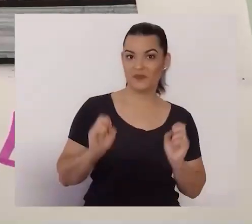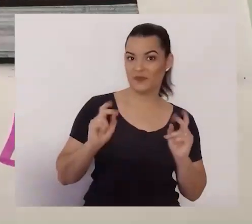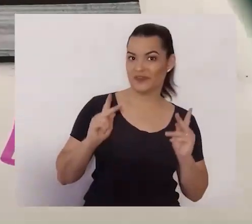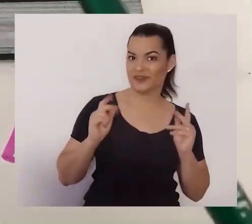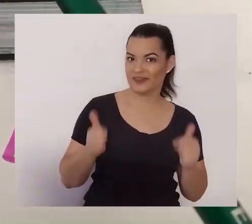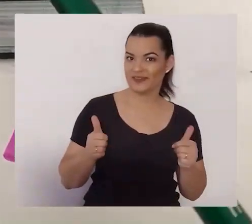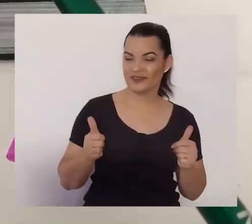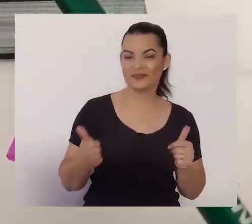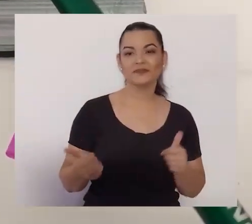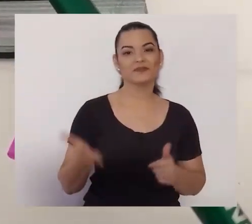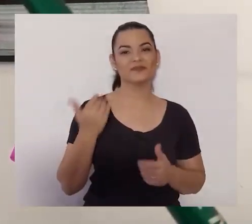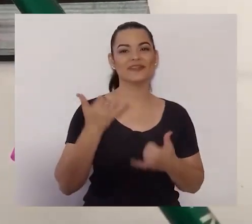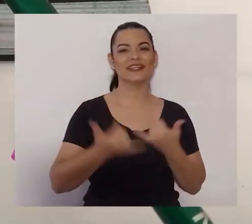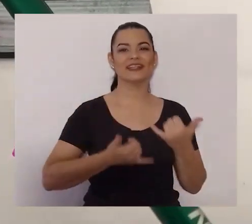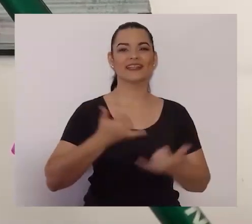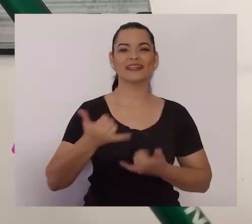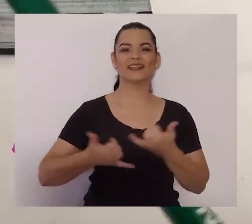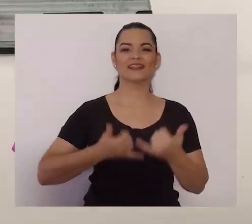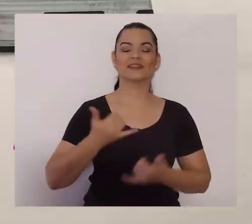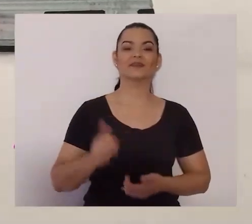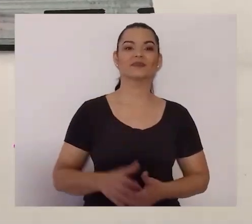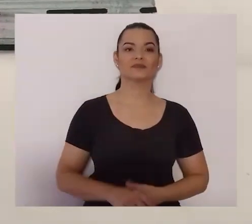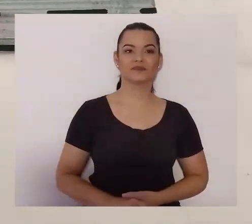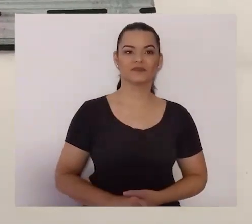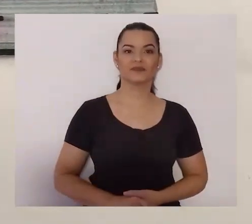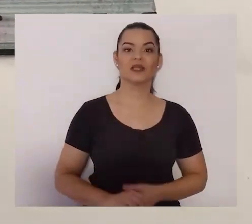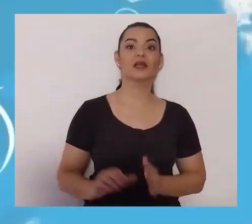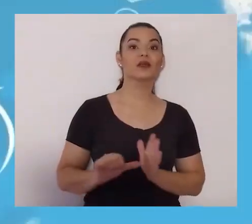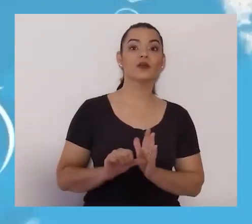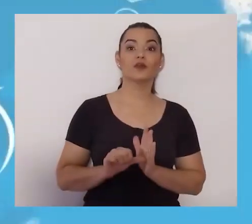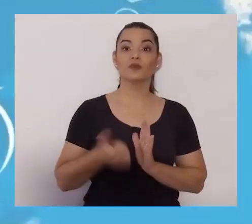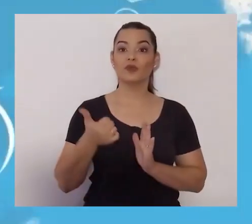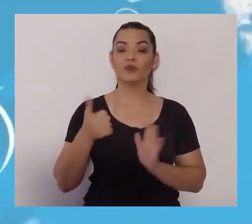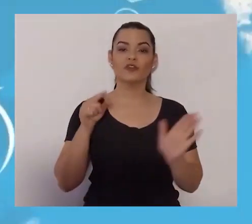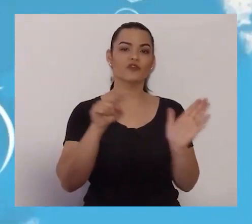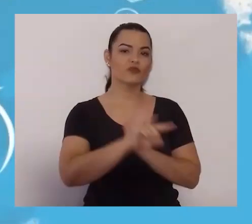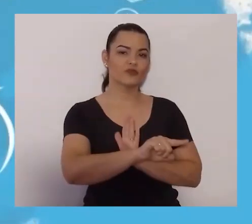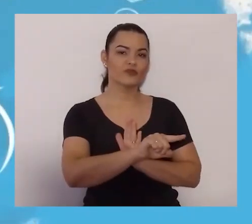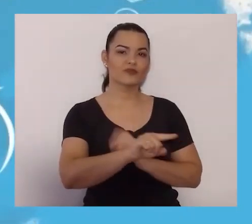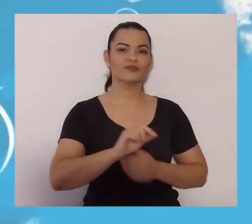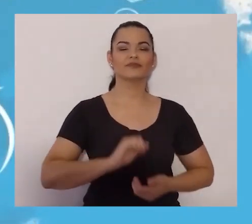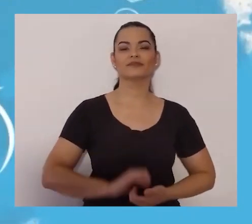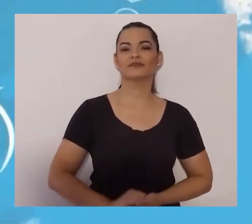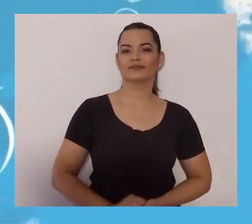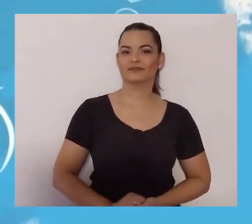Tudo bem? Então vamos brincar. Vamos para a nossa primeira pergunta.